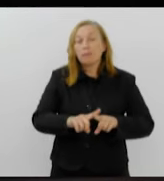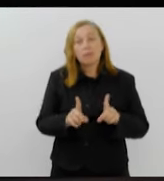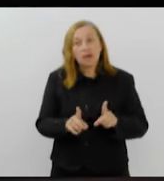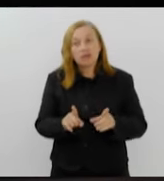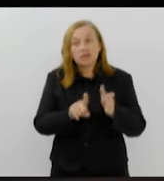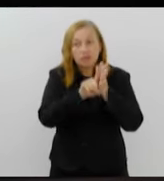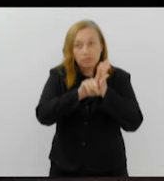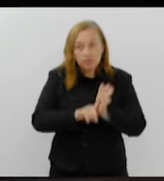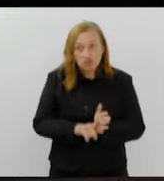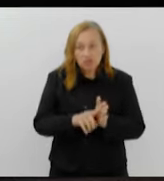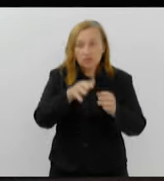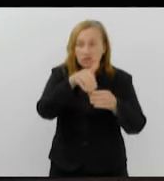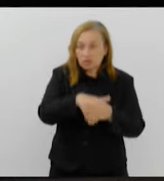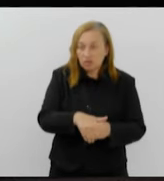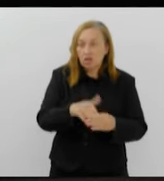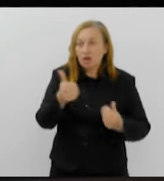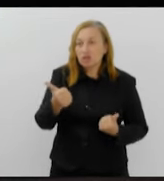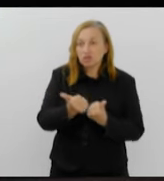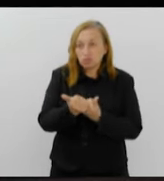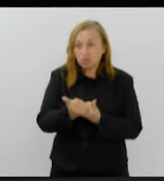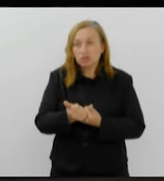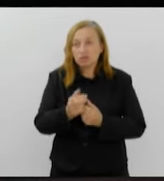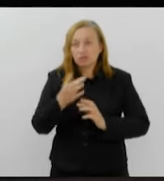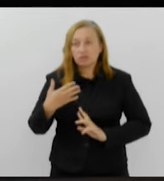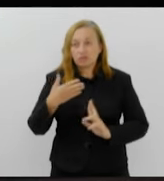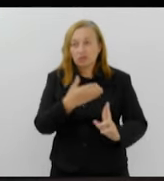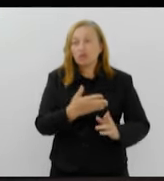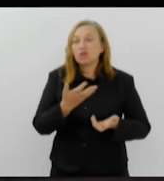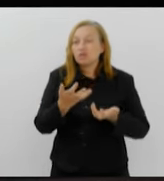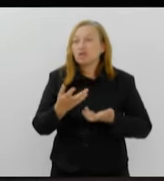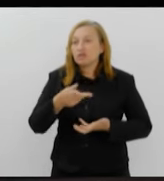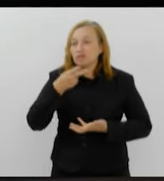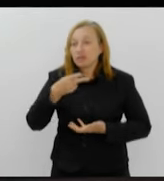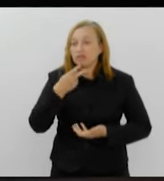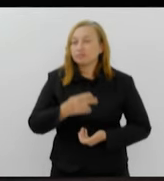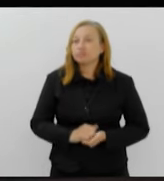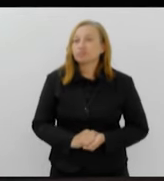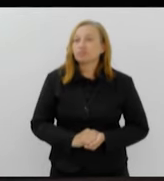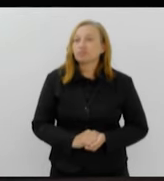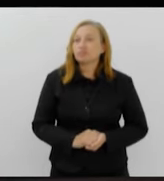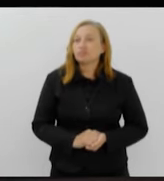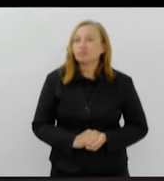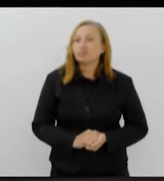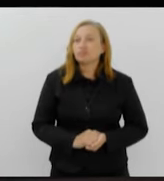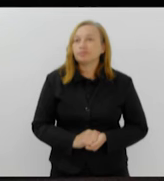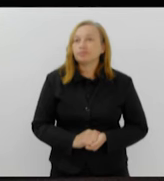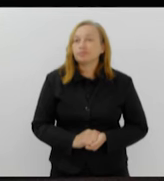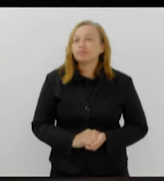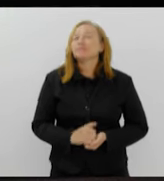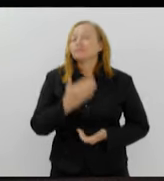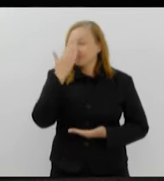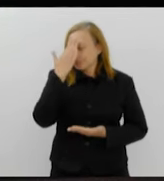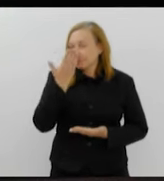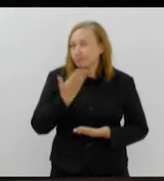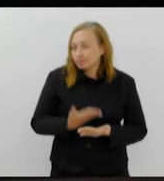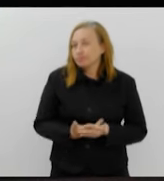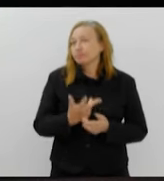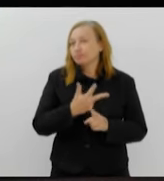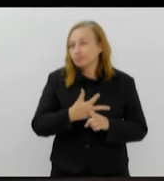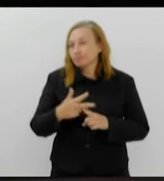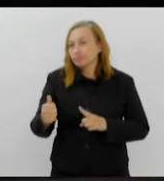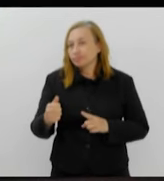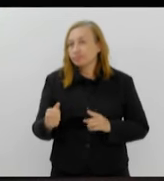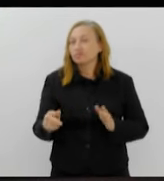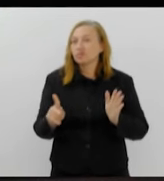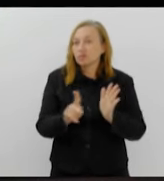pesquisa eleitoral ela ajuda e é um referencial eu queria dizer que eu acredito na vitória do